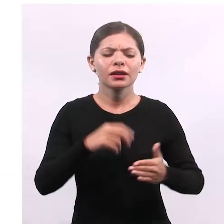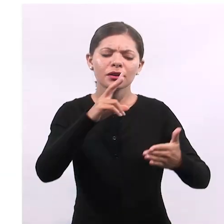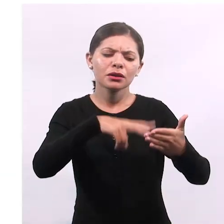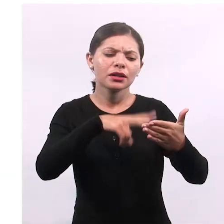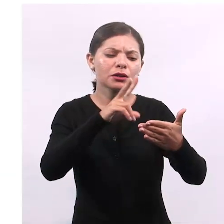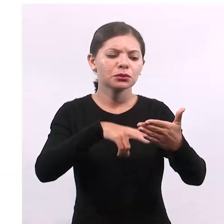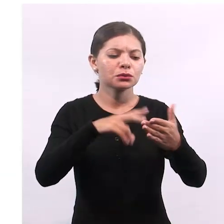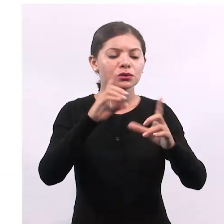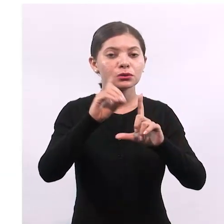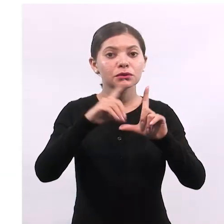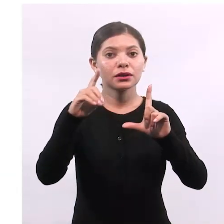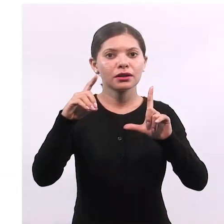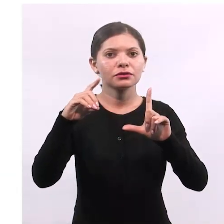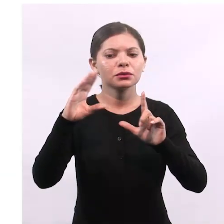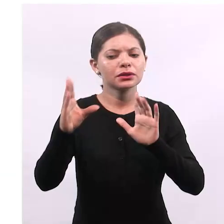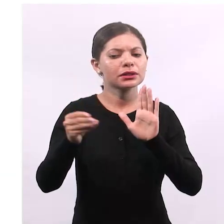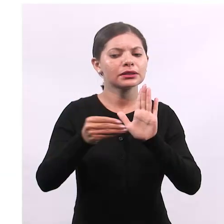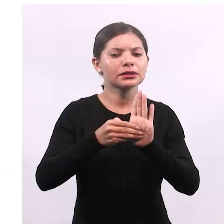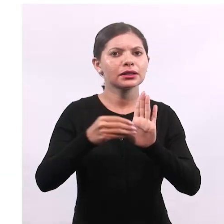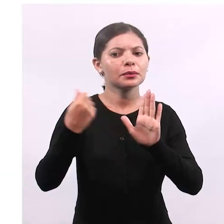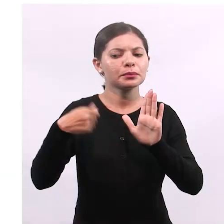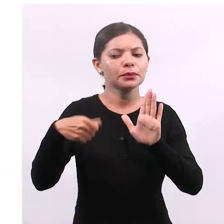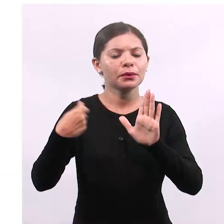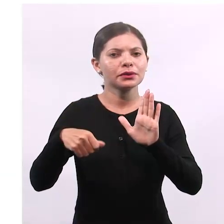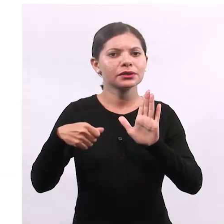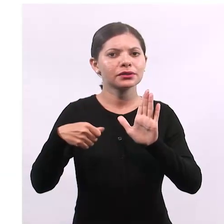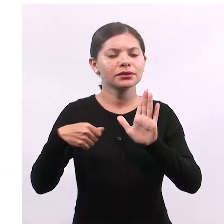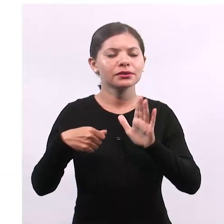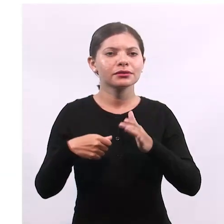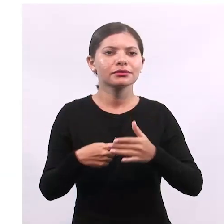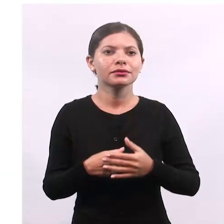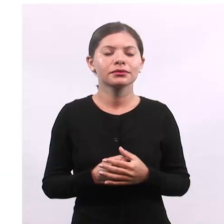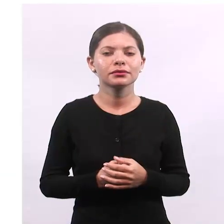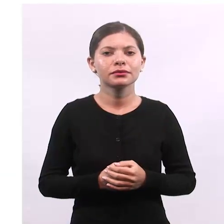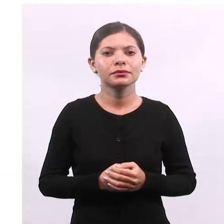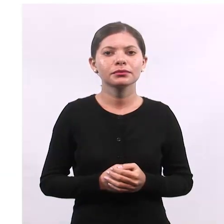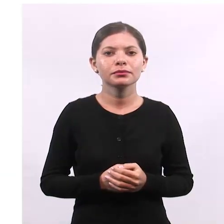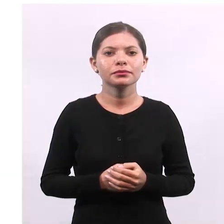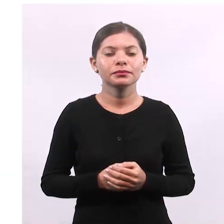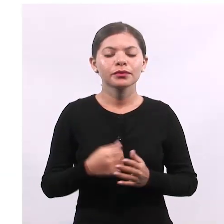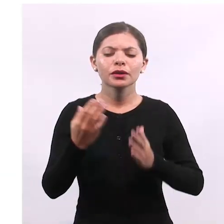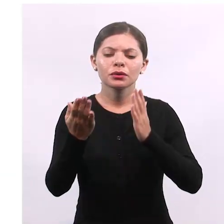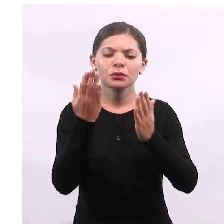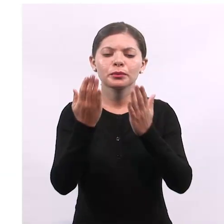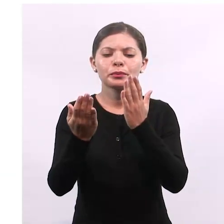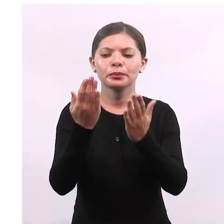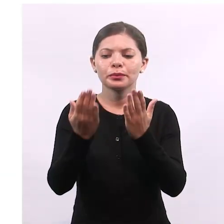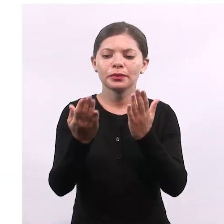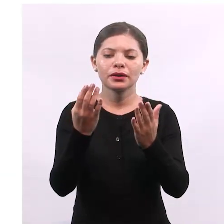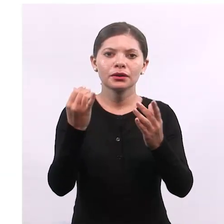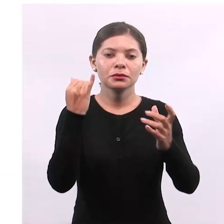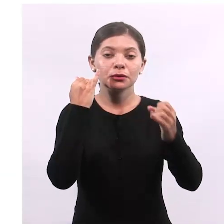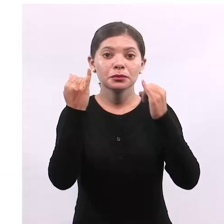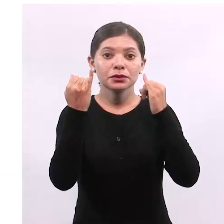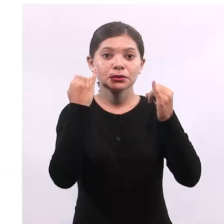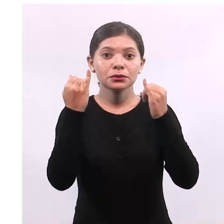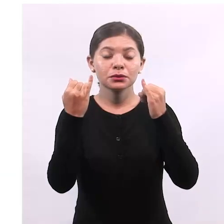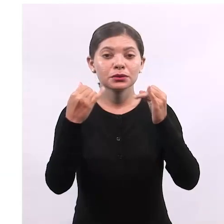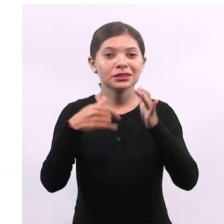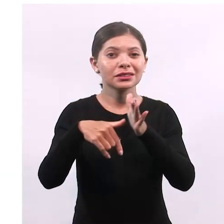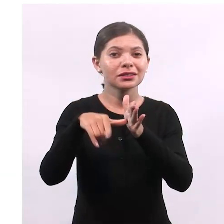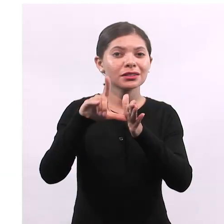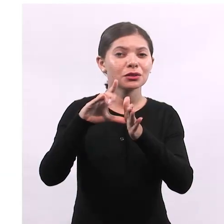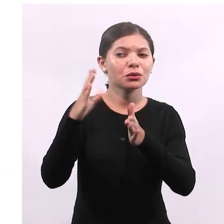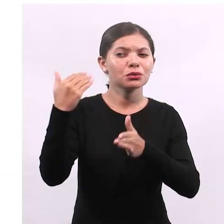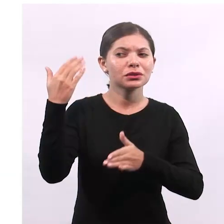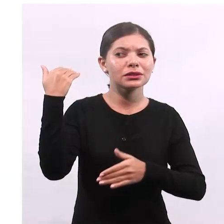outras informações que não estão tão visíveis do gráfico ou fazer comparativo com informações anteriores e é isso que ele faz ó rede estadual